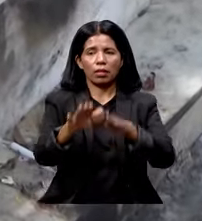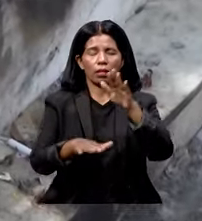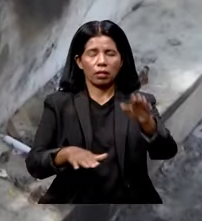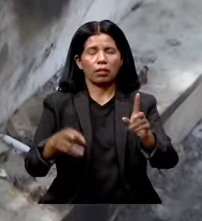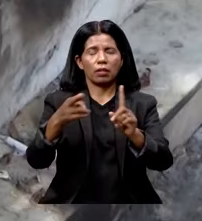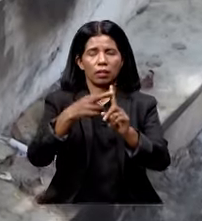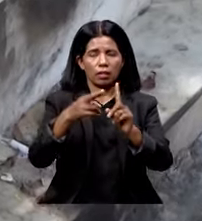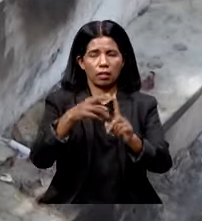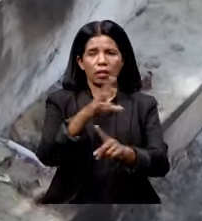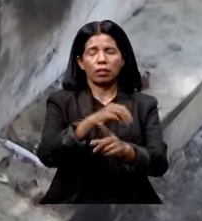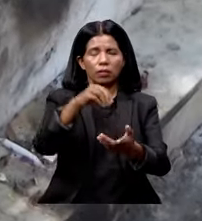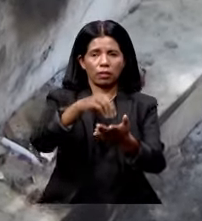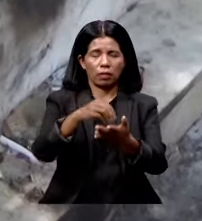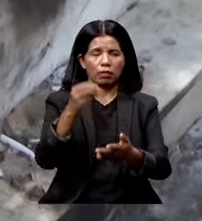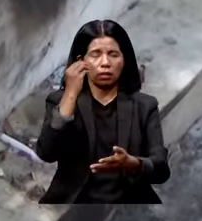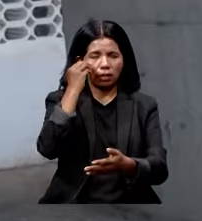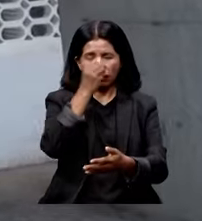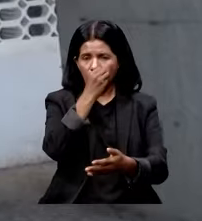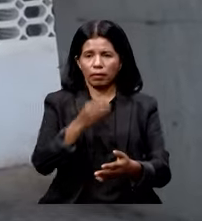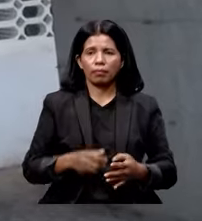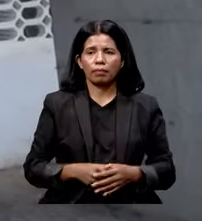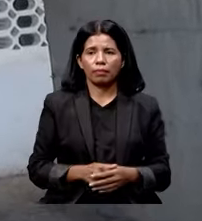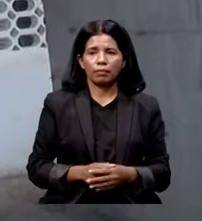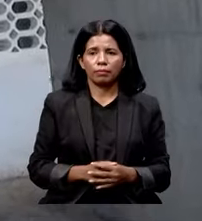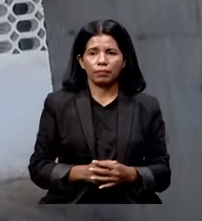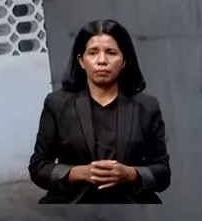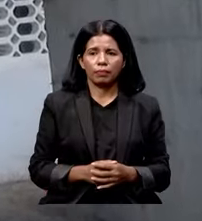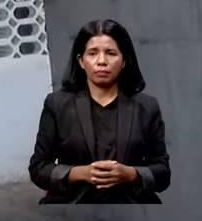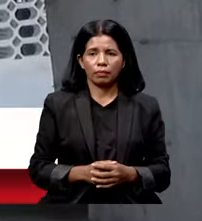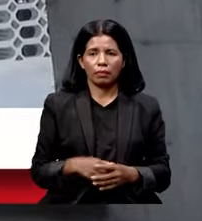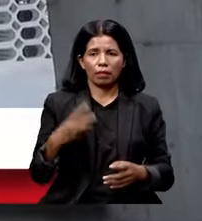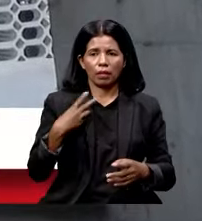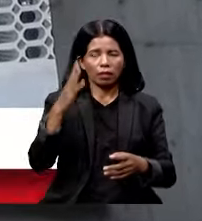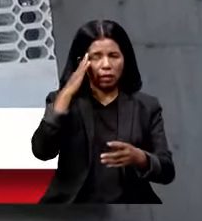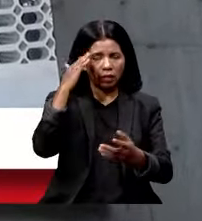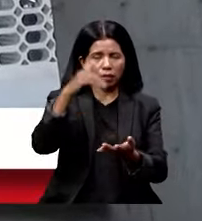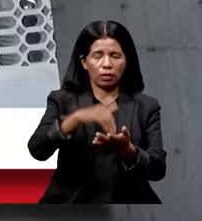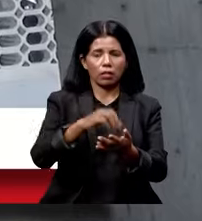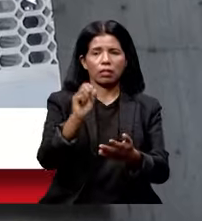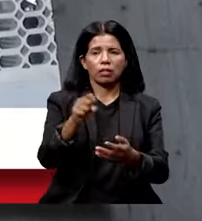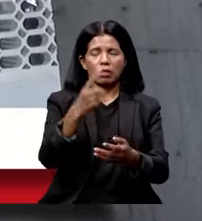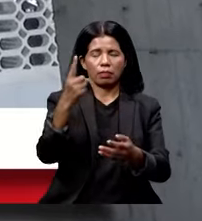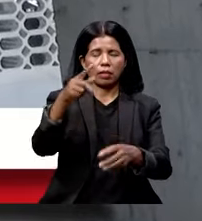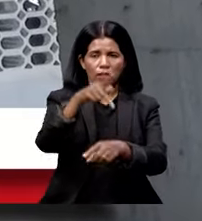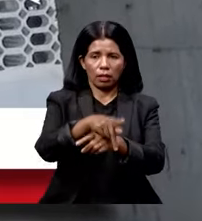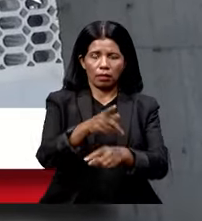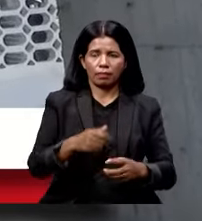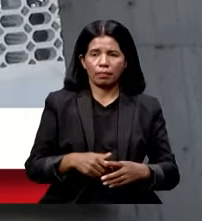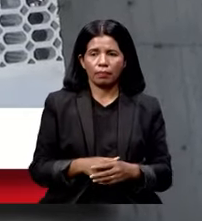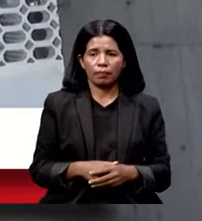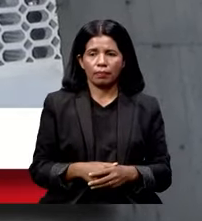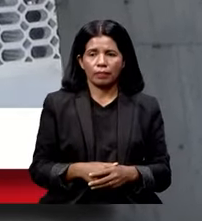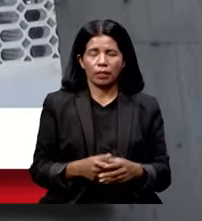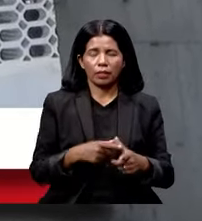cemitério Santa Cruz, o de Tawaifunan. Comemoração, né, depois de reflexão, cala, onde cala, né, a lua vai em Acerê, né,